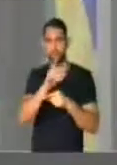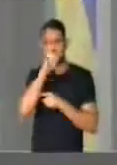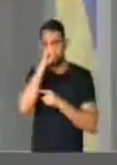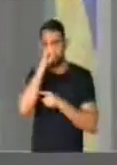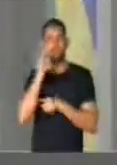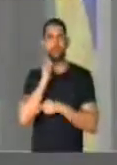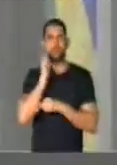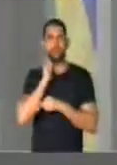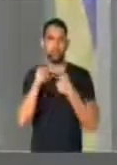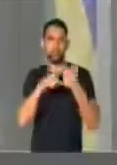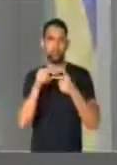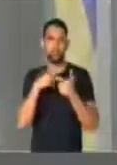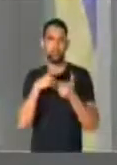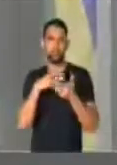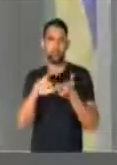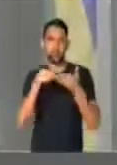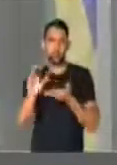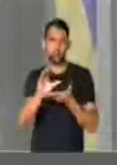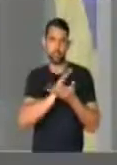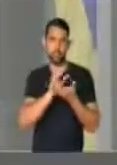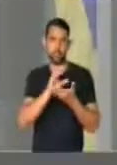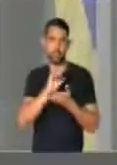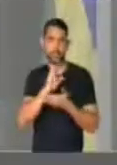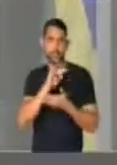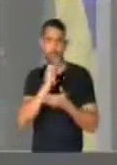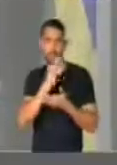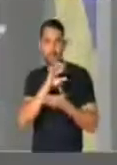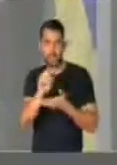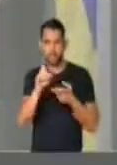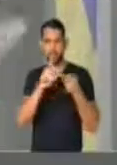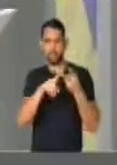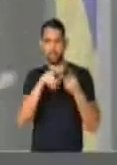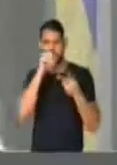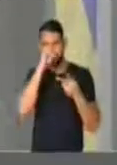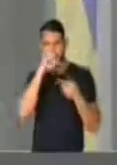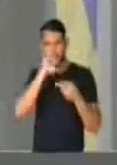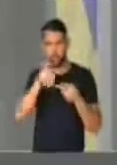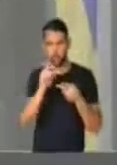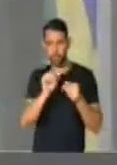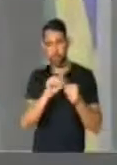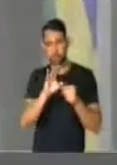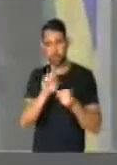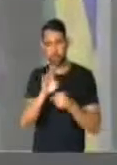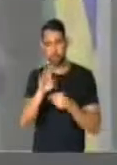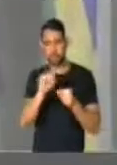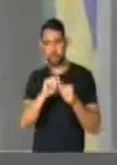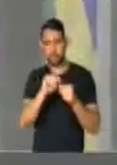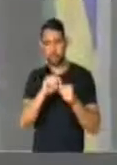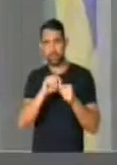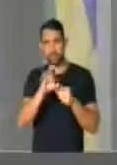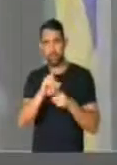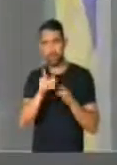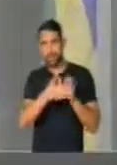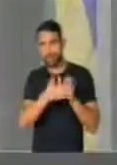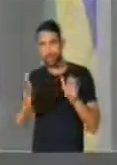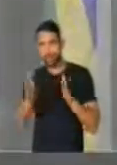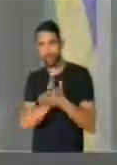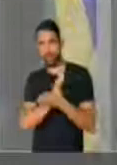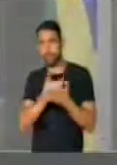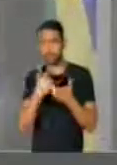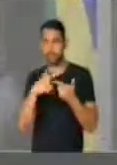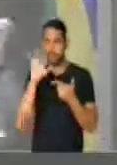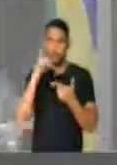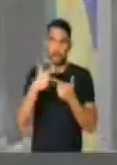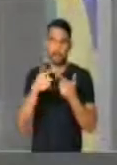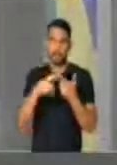os hospitais filantrópicos, as santas casas, com juro subsidiado, com uma carência para elas saírem do